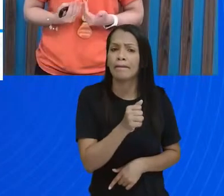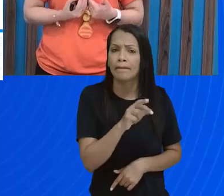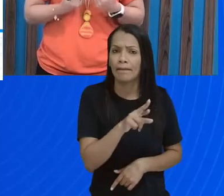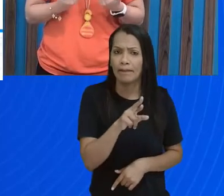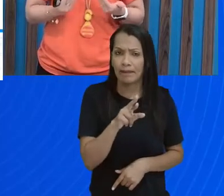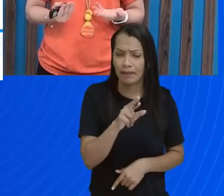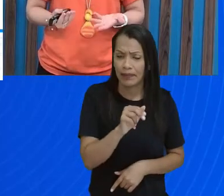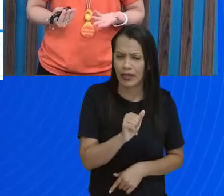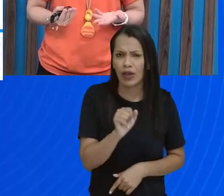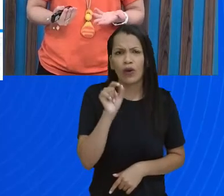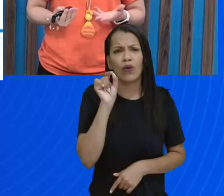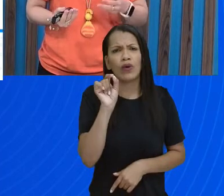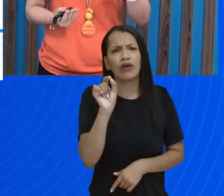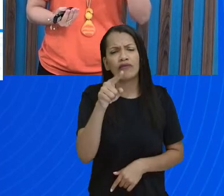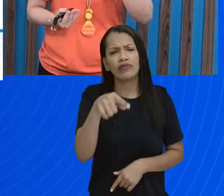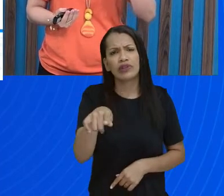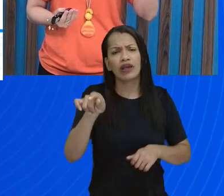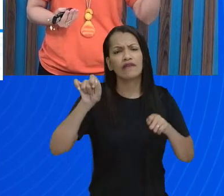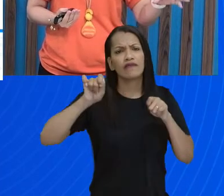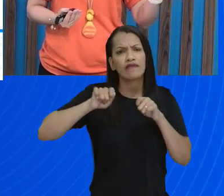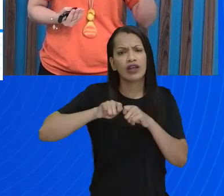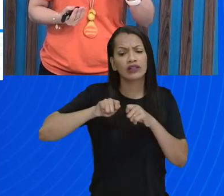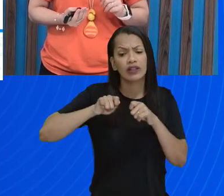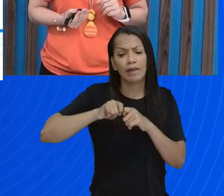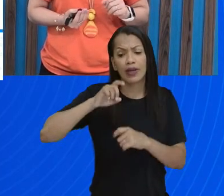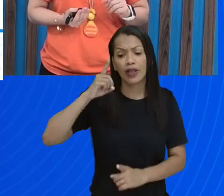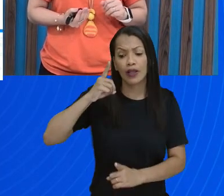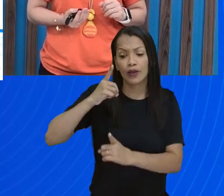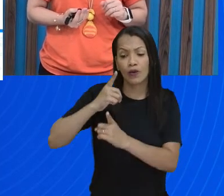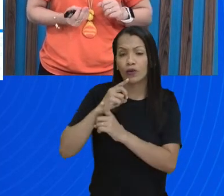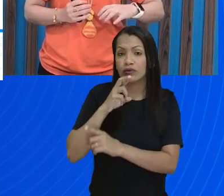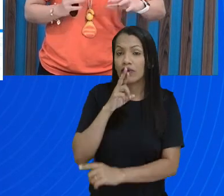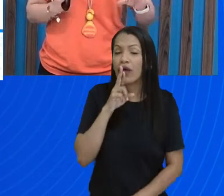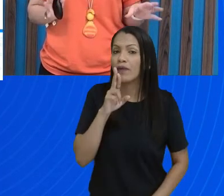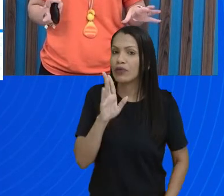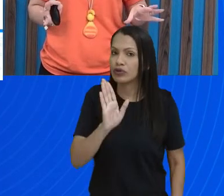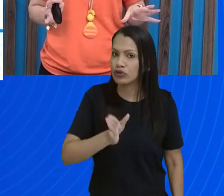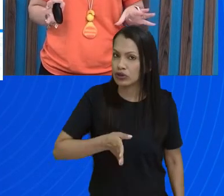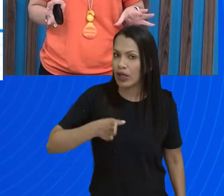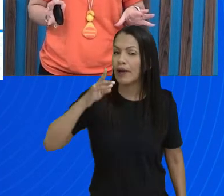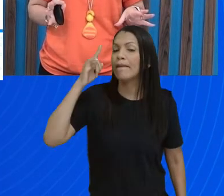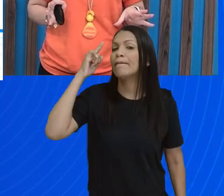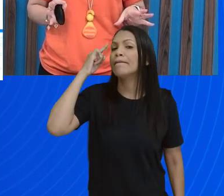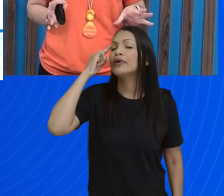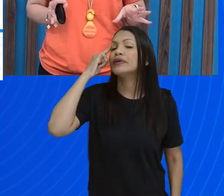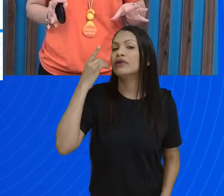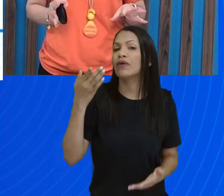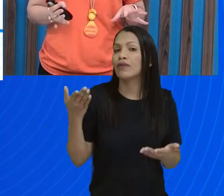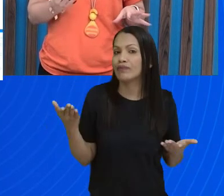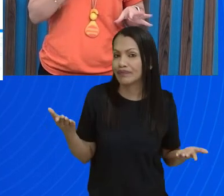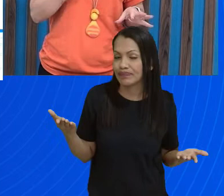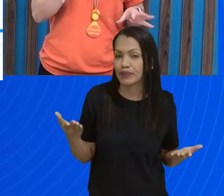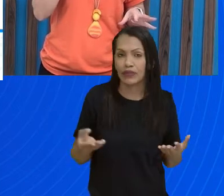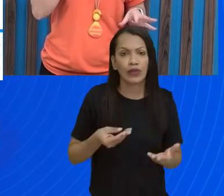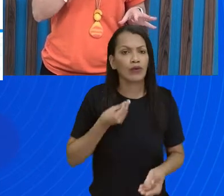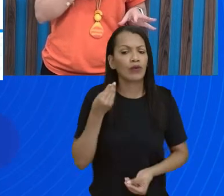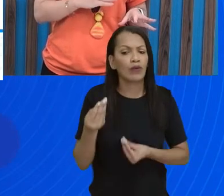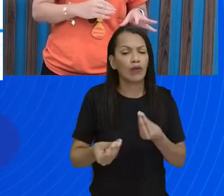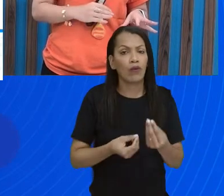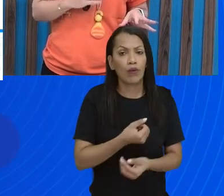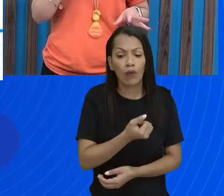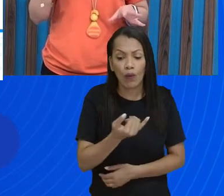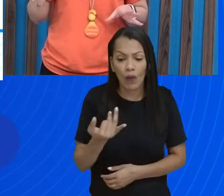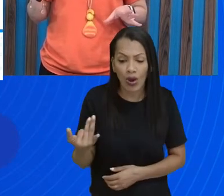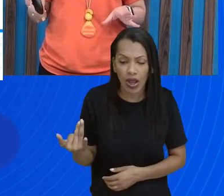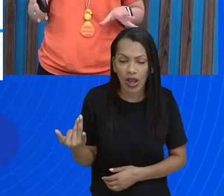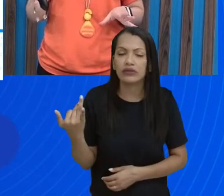que é que você vai fazer para responder esse probleminha? Já pensou aí, Nicole? Quantas